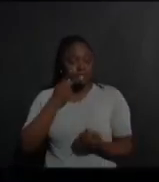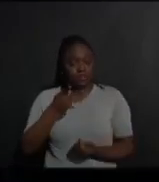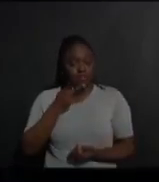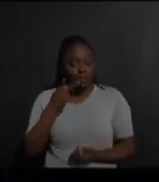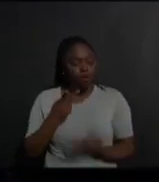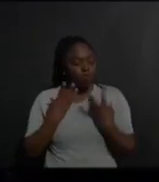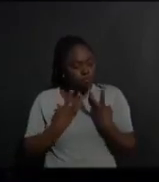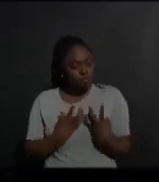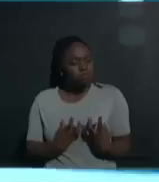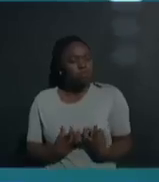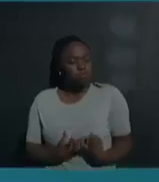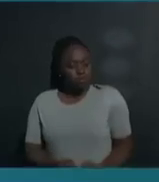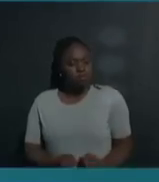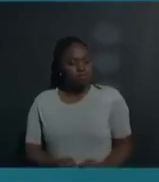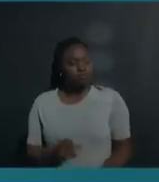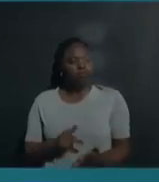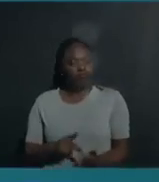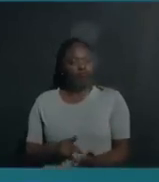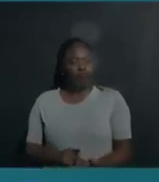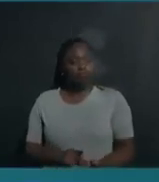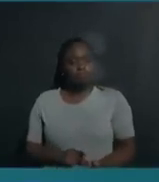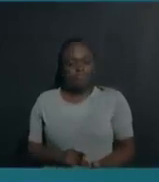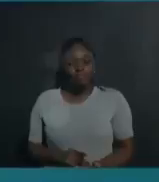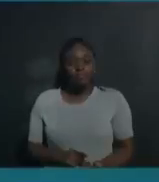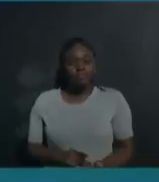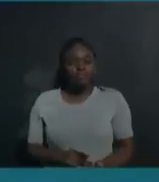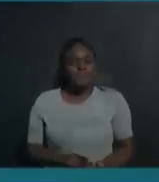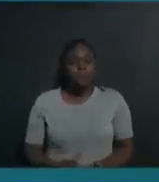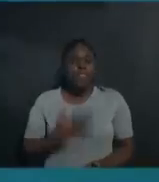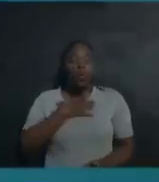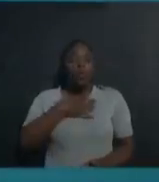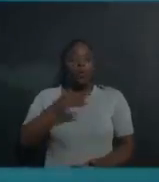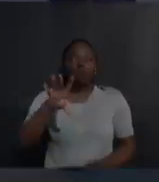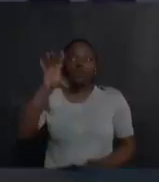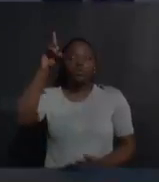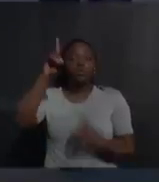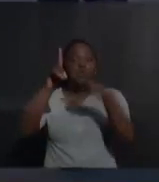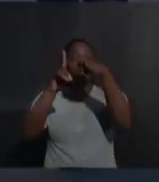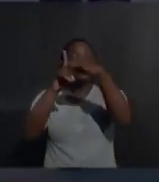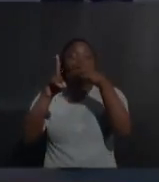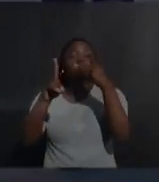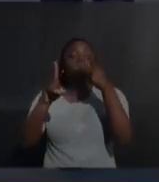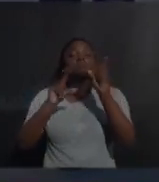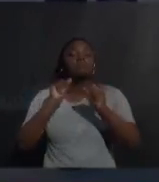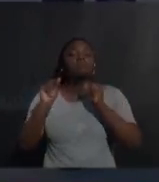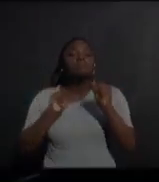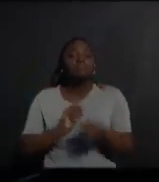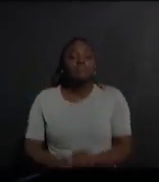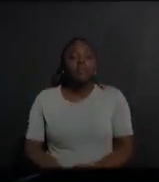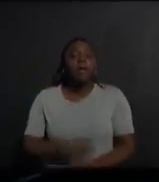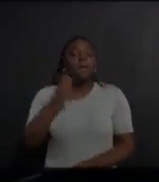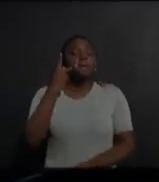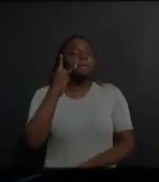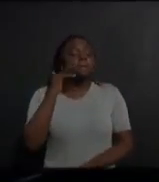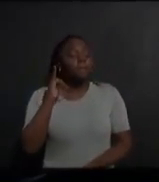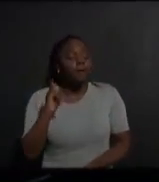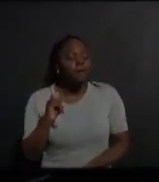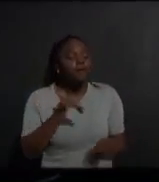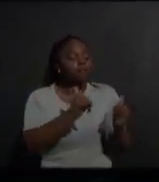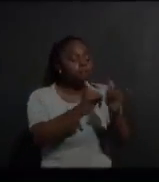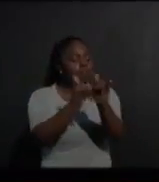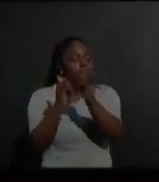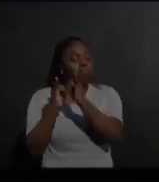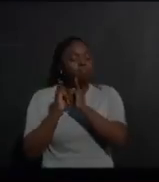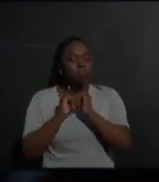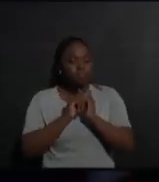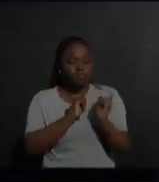Eu estou falando coisa pesada. O que que o Filho de Deus falou do alto da cruz, gente? Pai, perdoa-lhes.